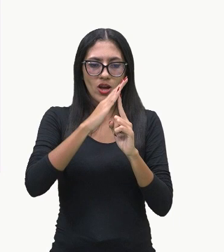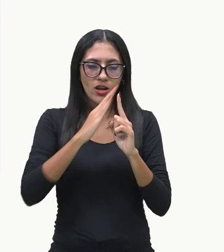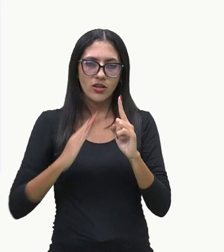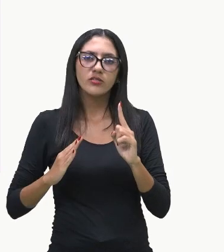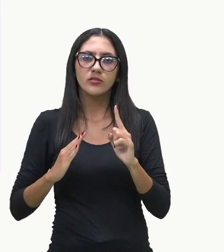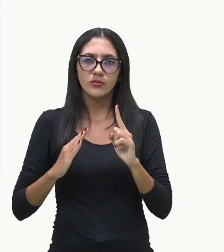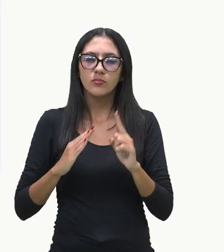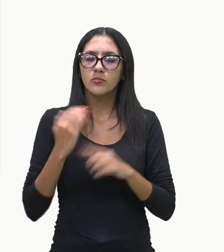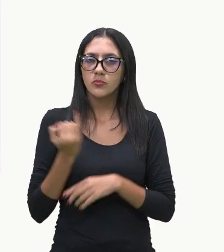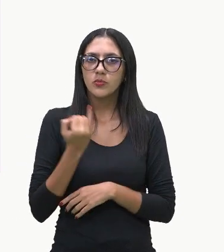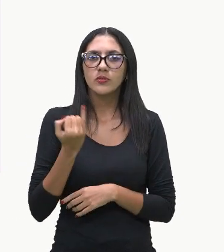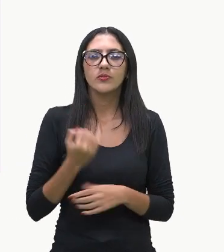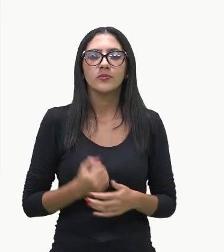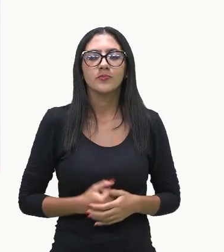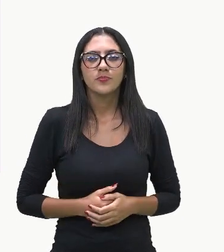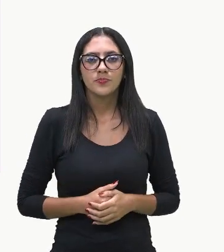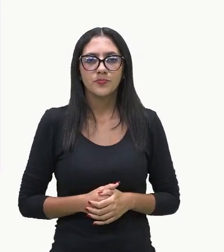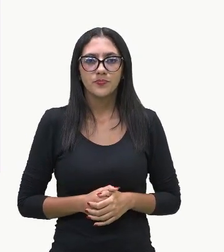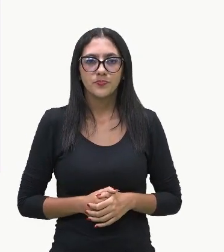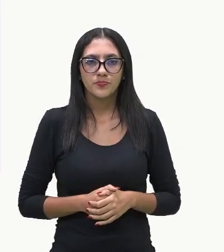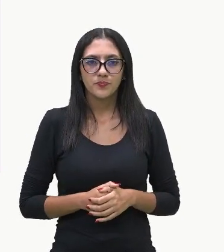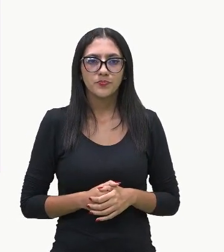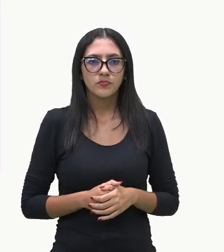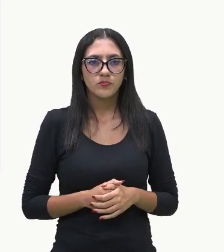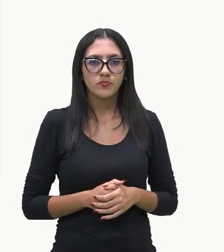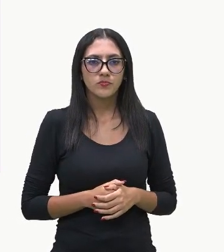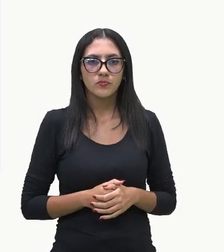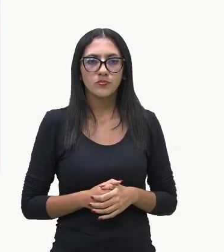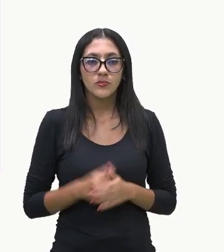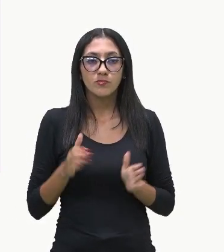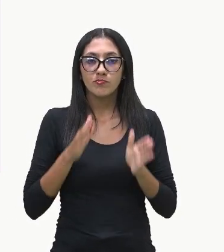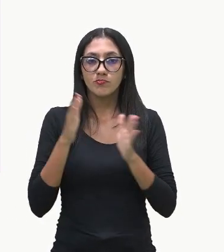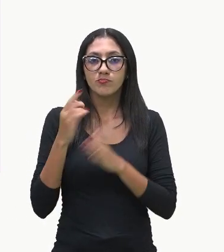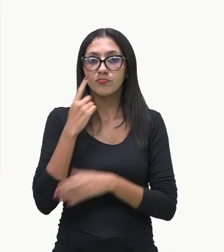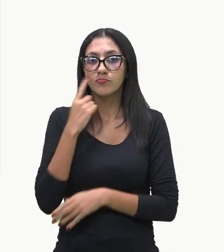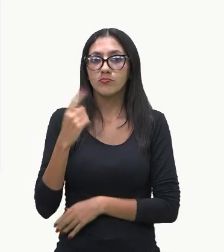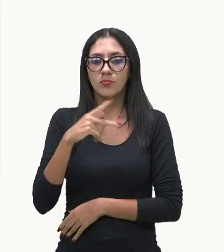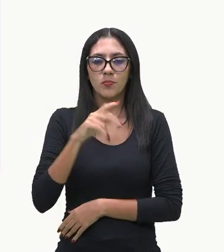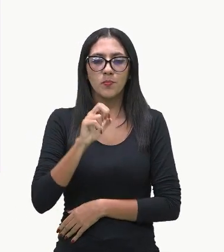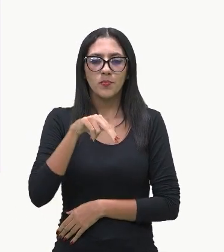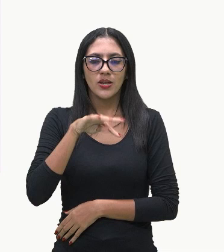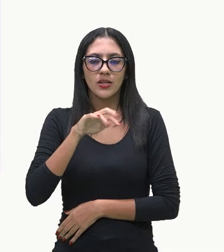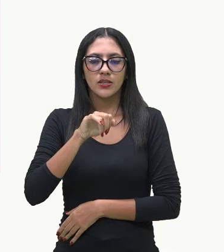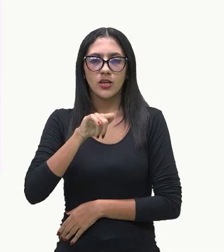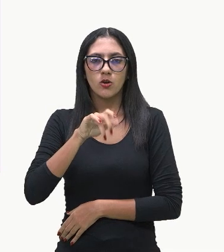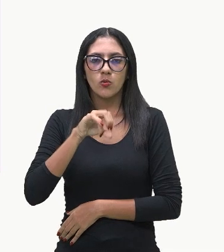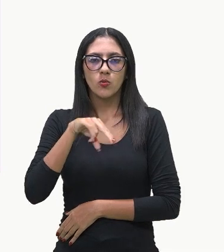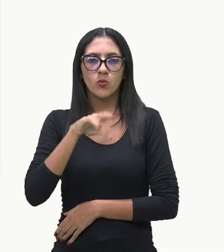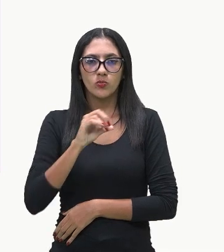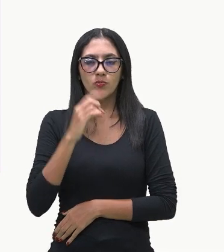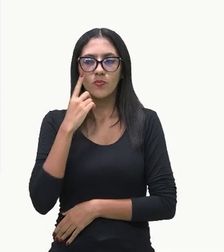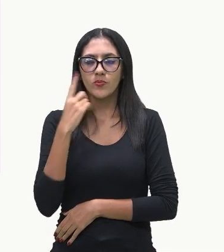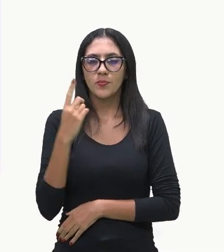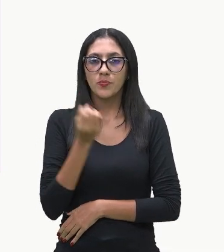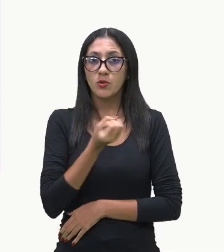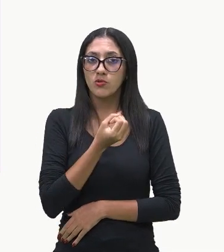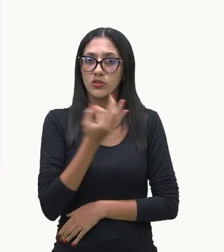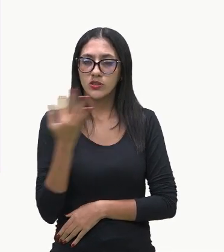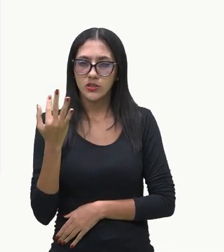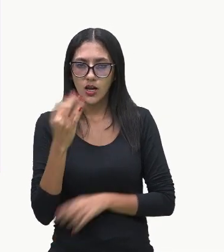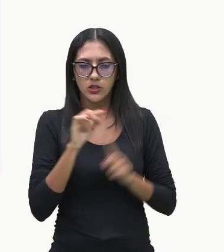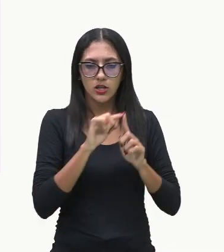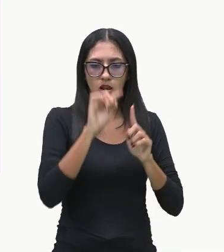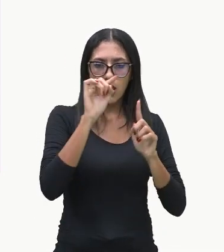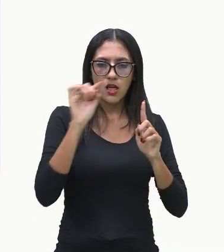você. Aqui no pentágono, aplicando a fórmula, ó, 5 menos 2, 5 é o número de lados, não é?